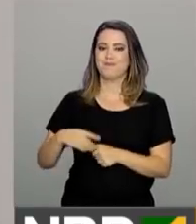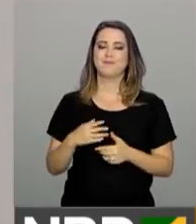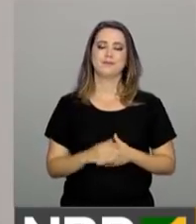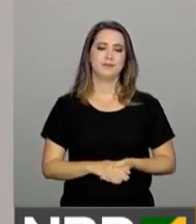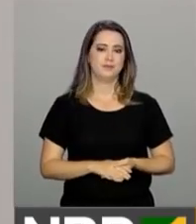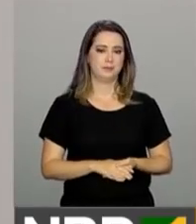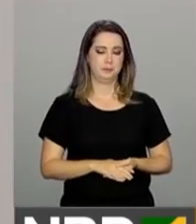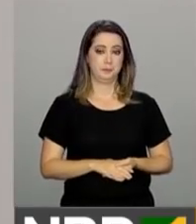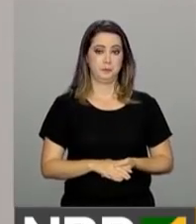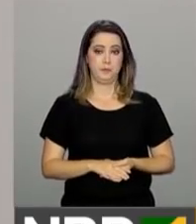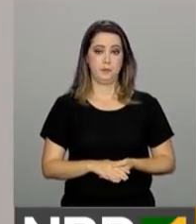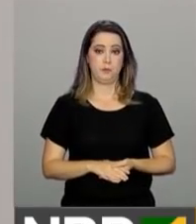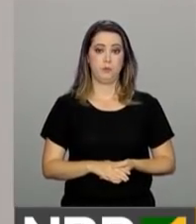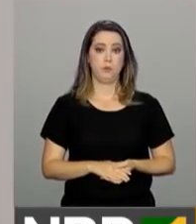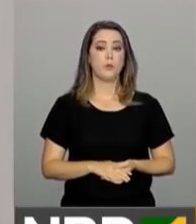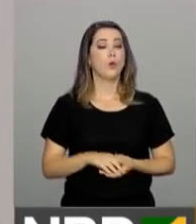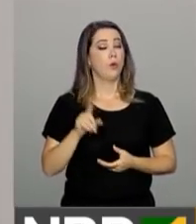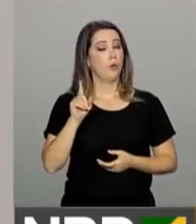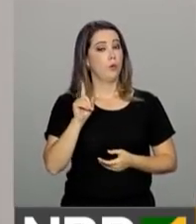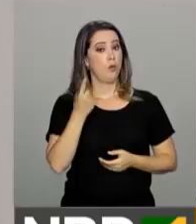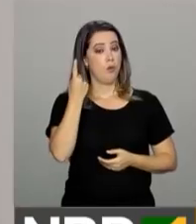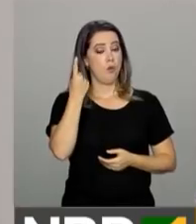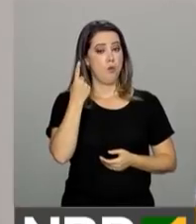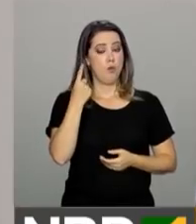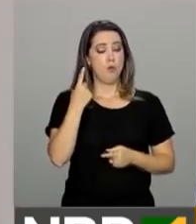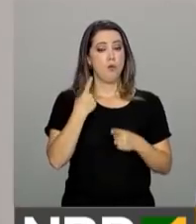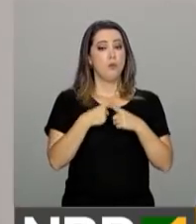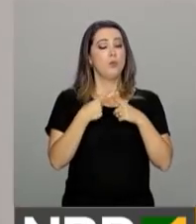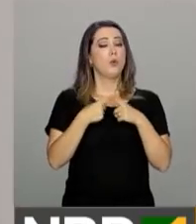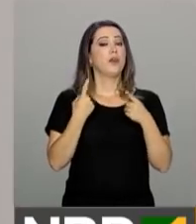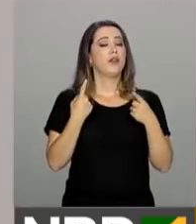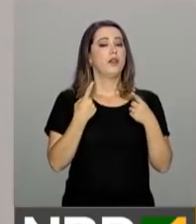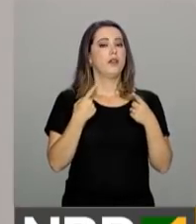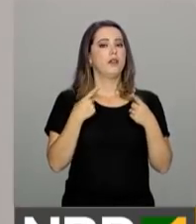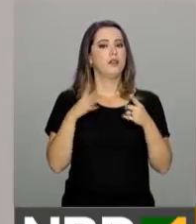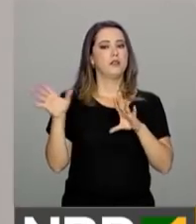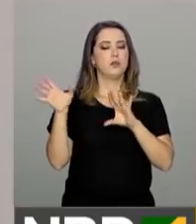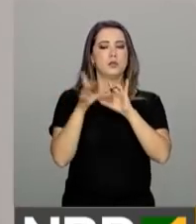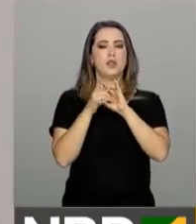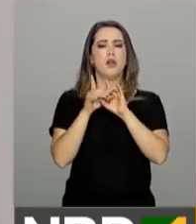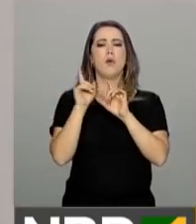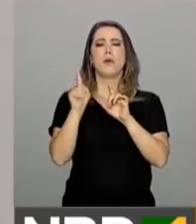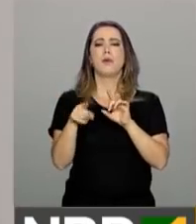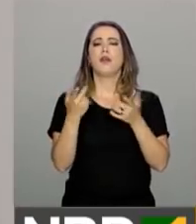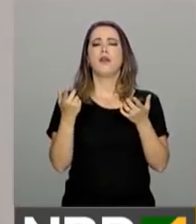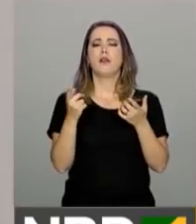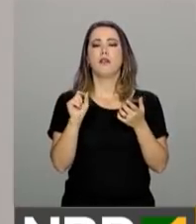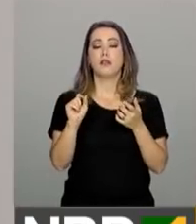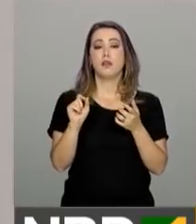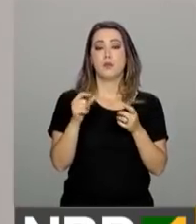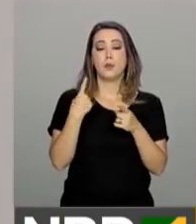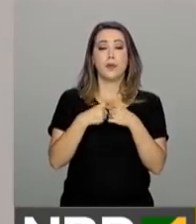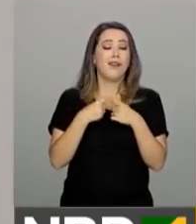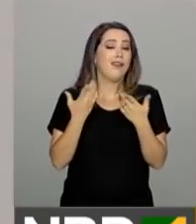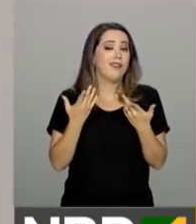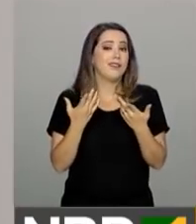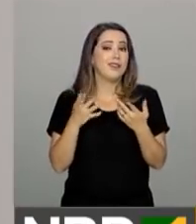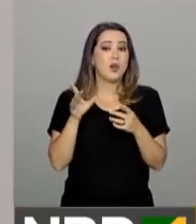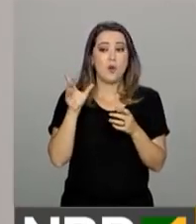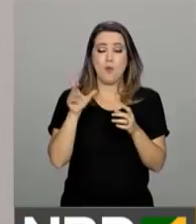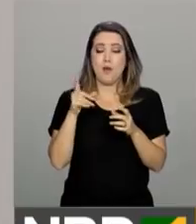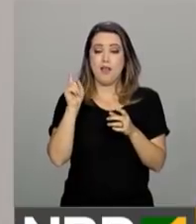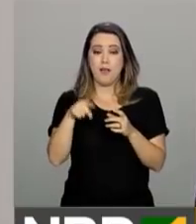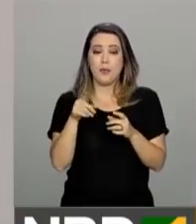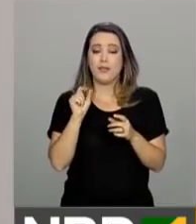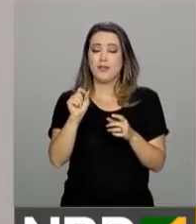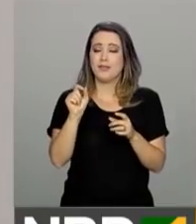e um dos pilares dessa aproximação deve ser exatamente a conexão de pessoas exatamente a dimensão humana